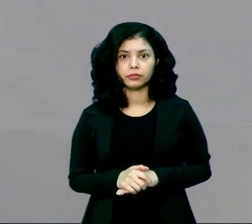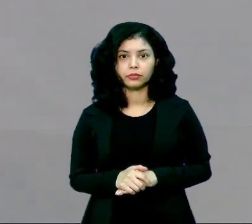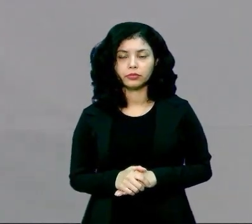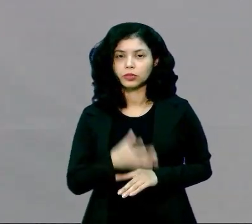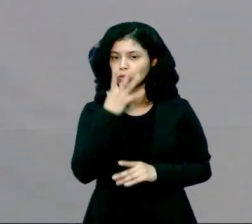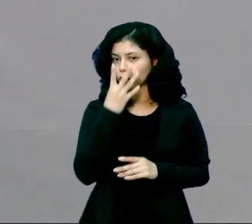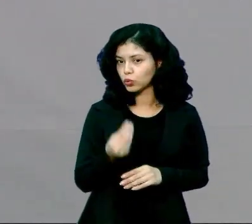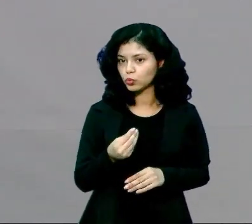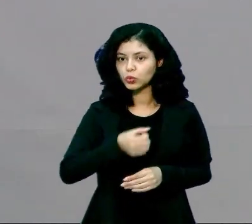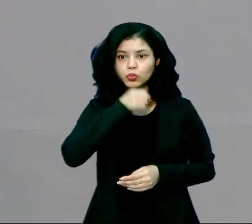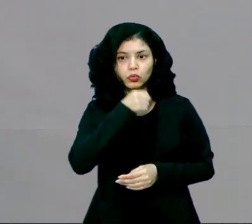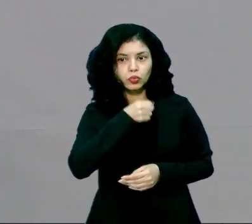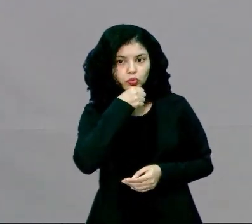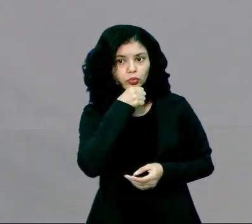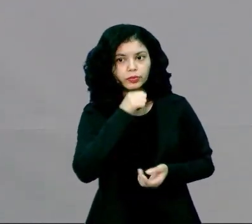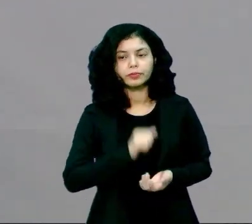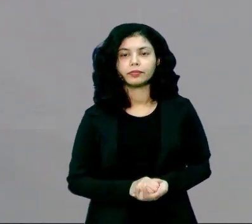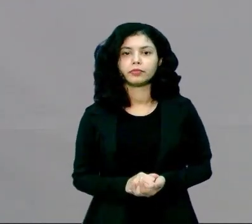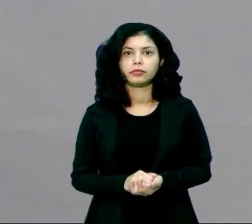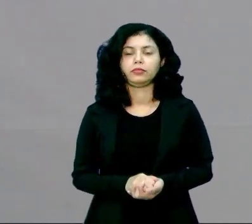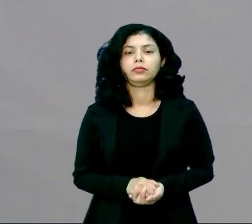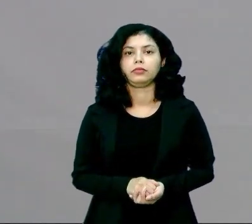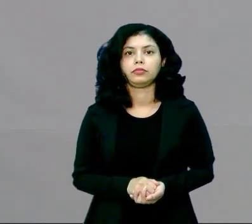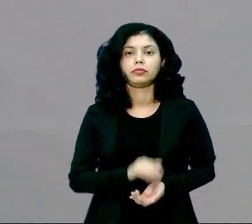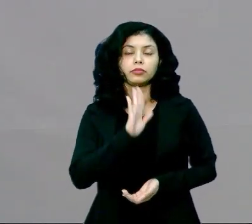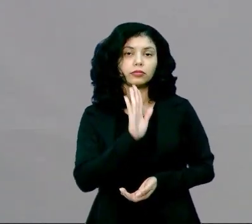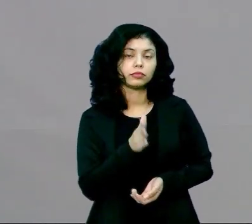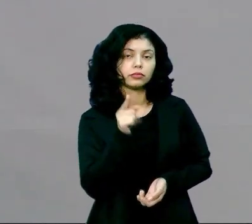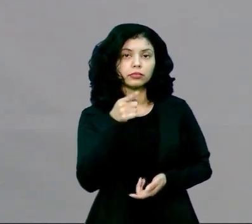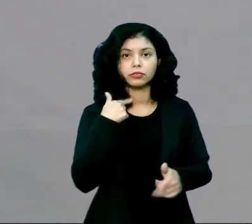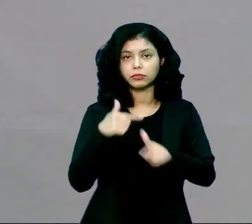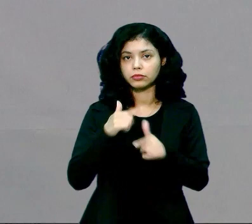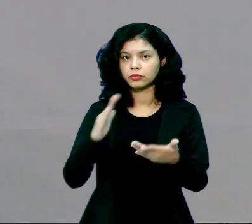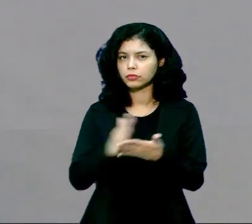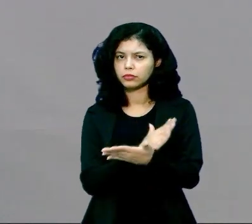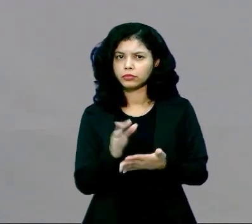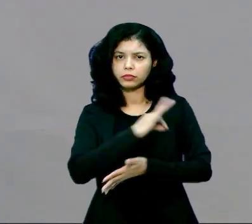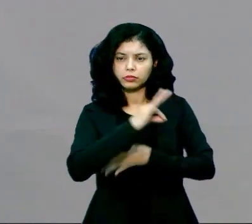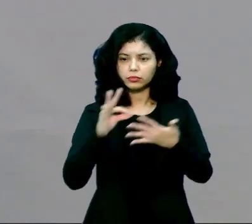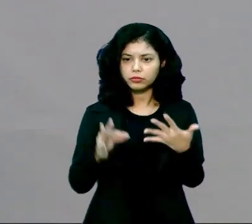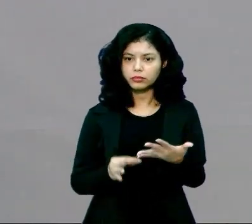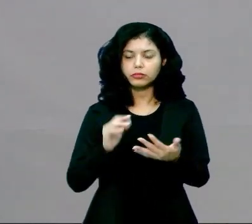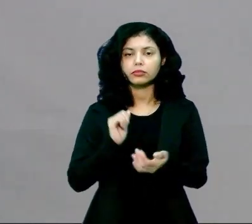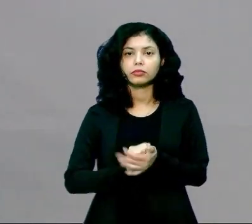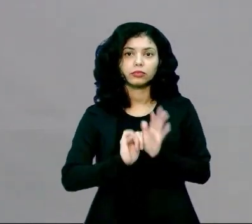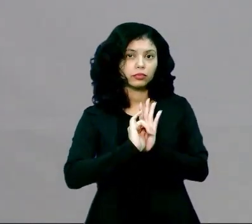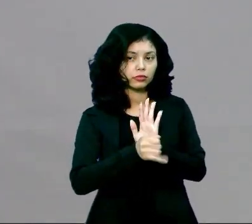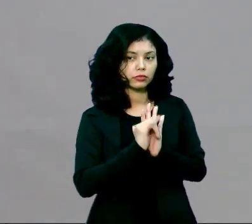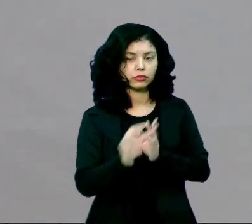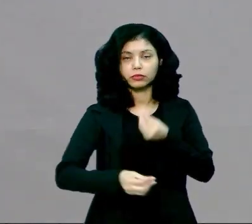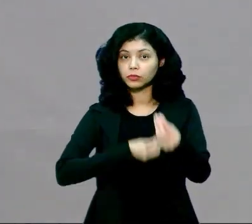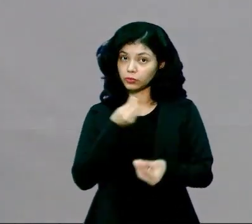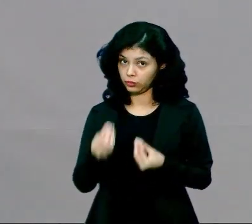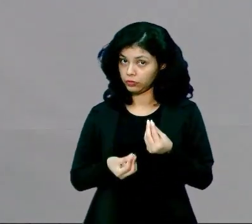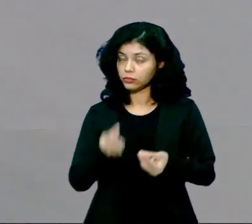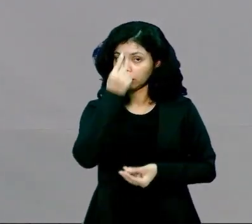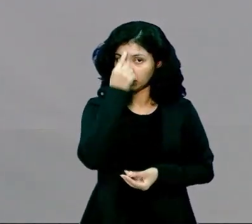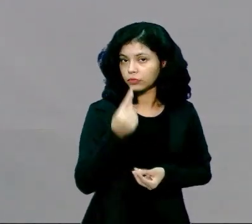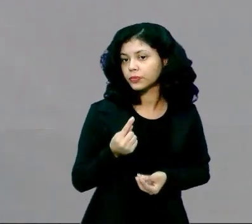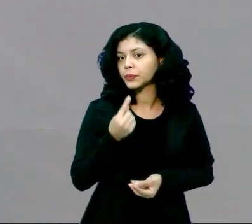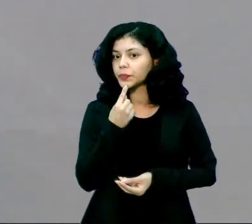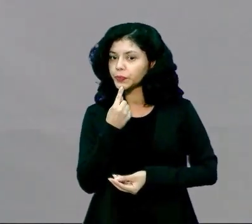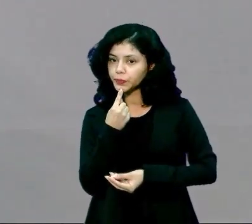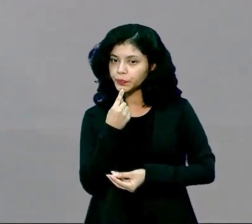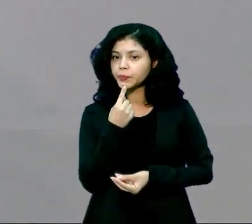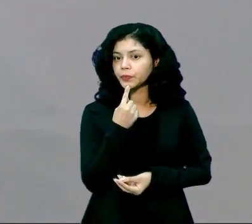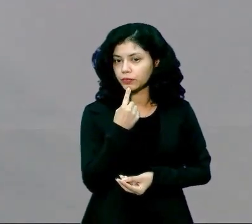o Lobo, a Vovozinha, né? Então você já trabalha com alguns dos elementos da narrativa. Conforme, né, você